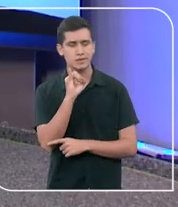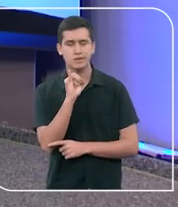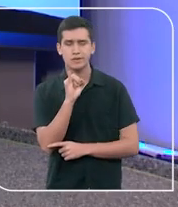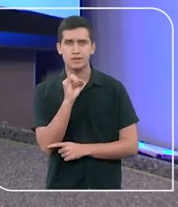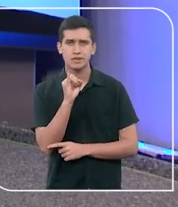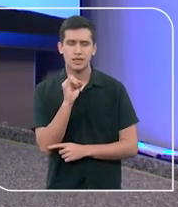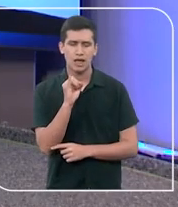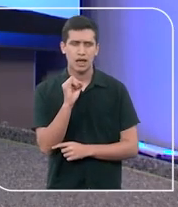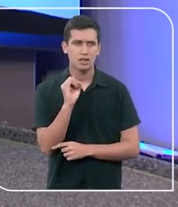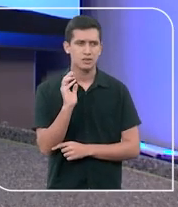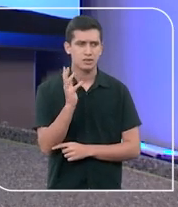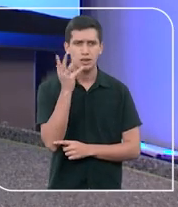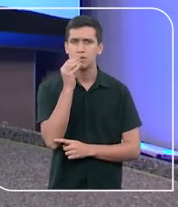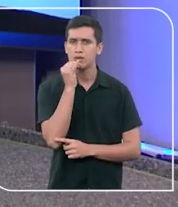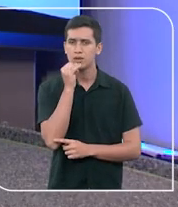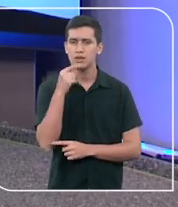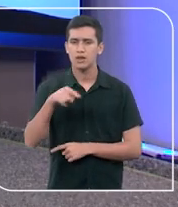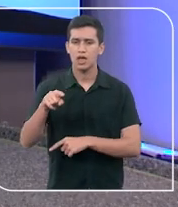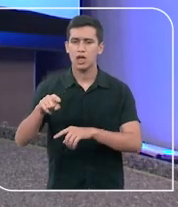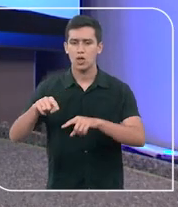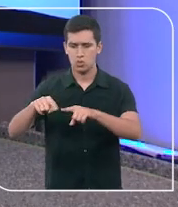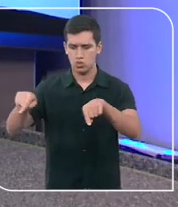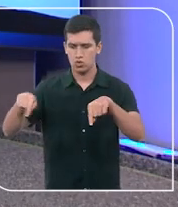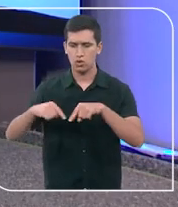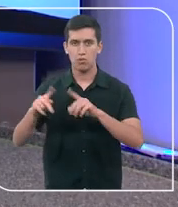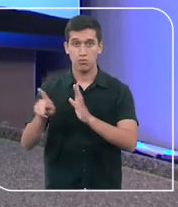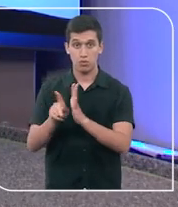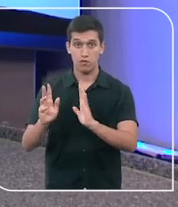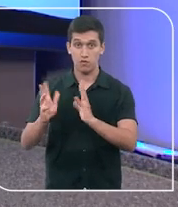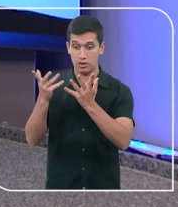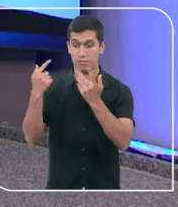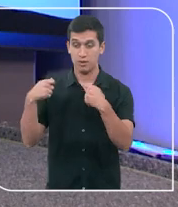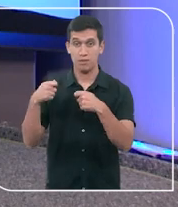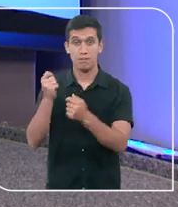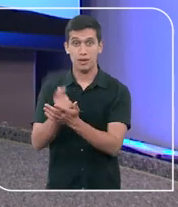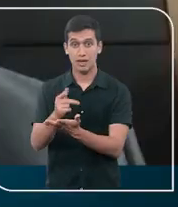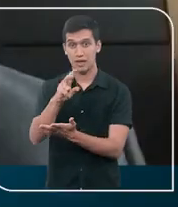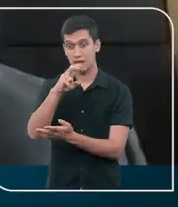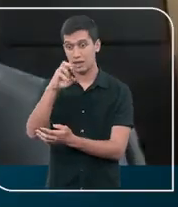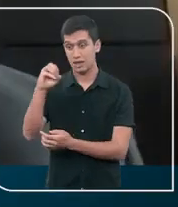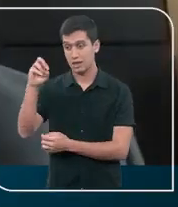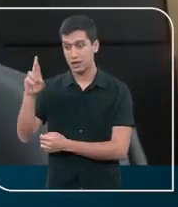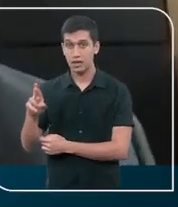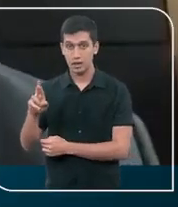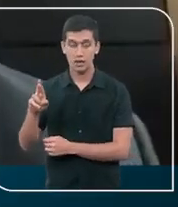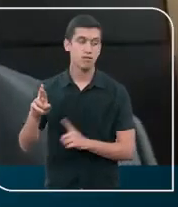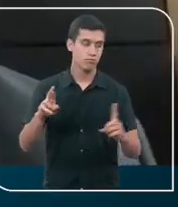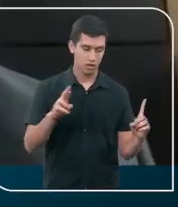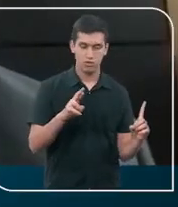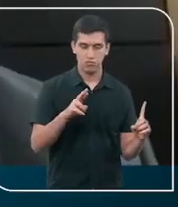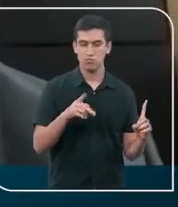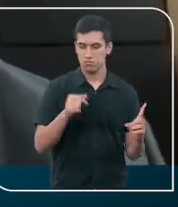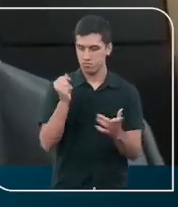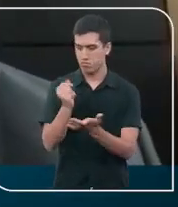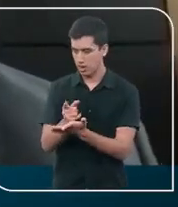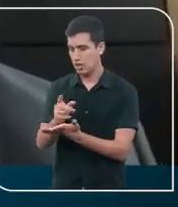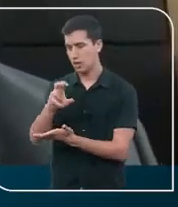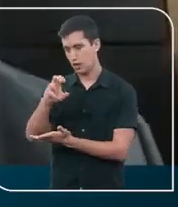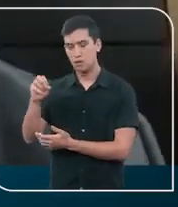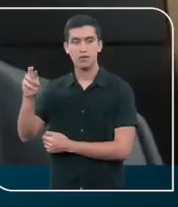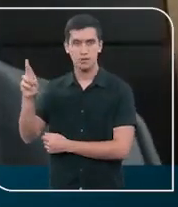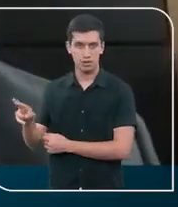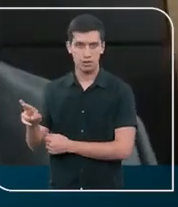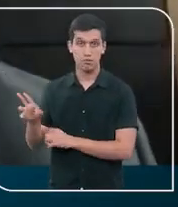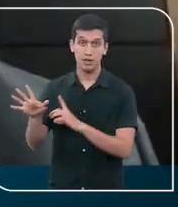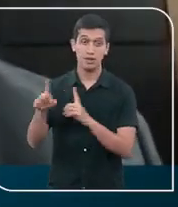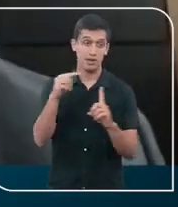repente, para usar o salão de festas, ele tem que pagar R$ 500, ele vai lá e paga esses R$ 500, mas ele tem uma inadimplência